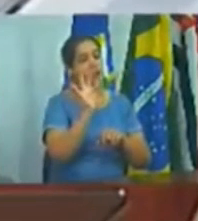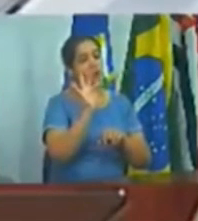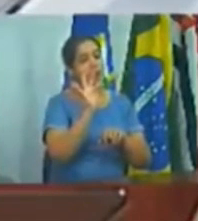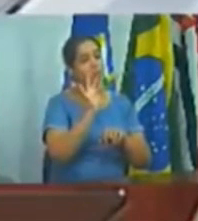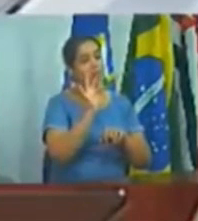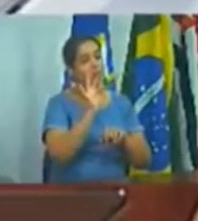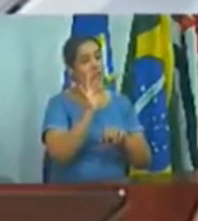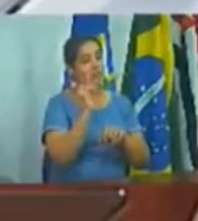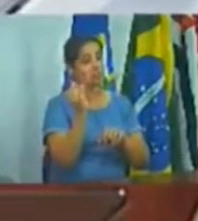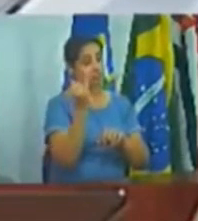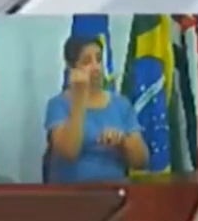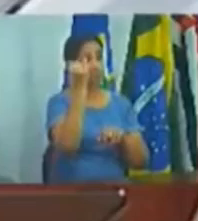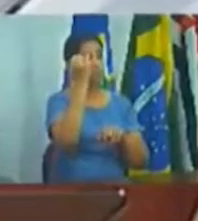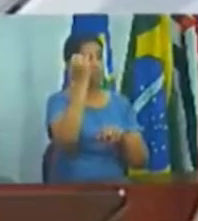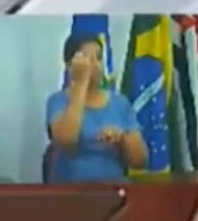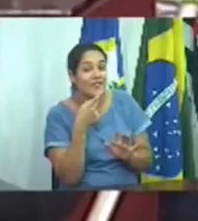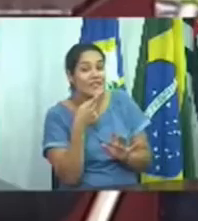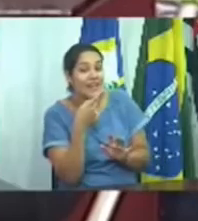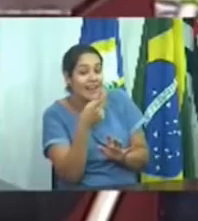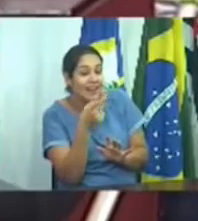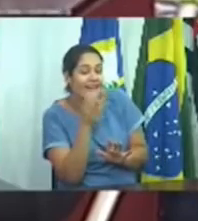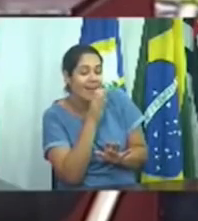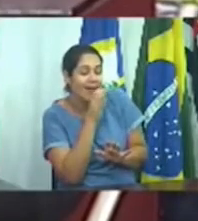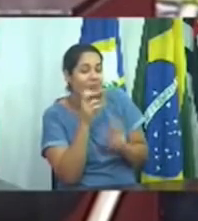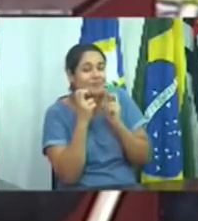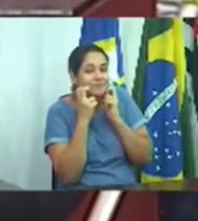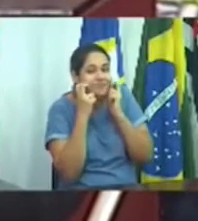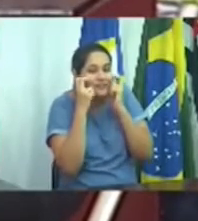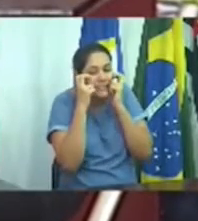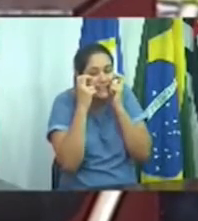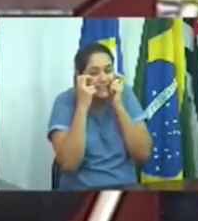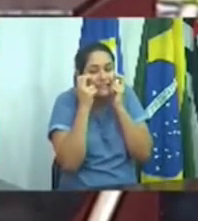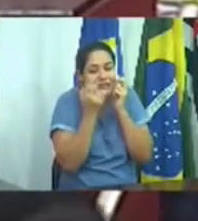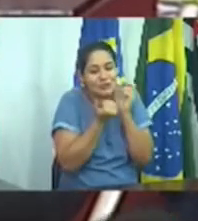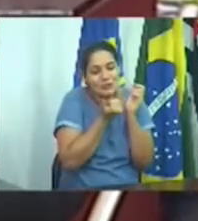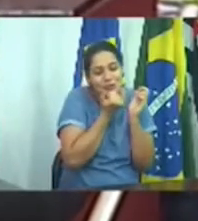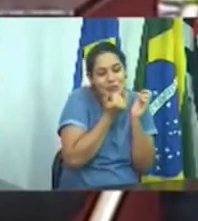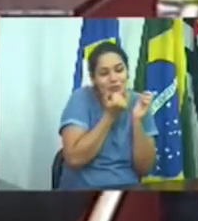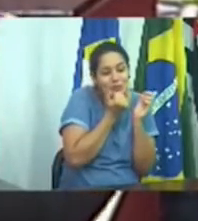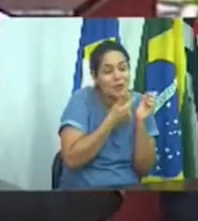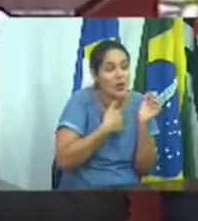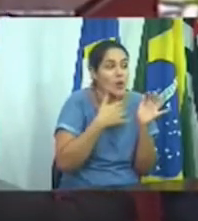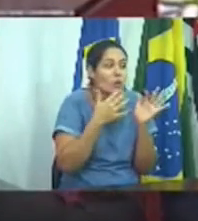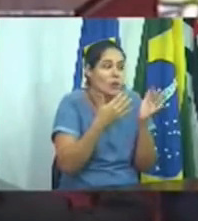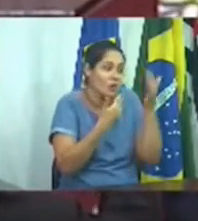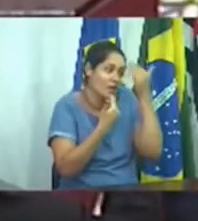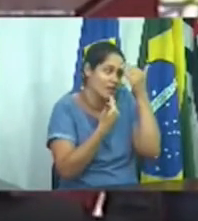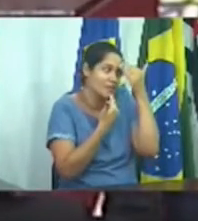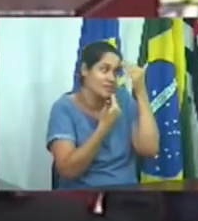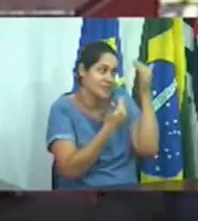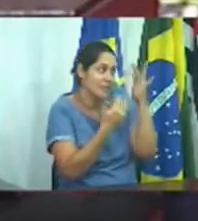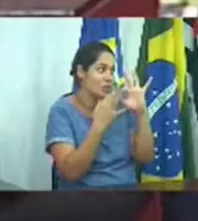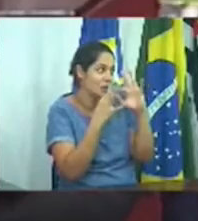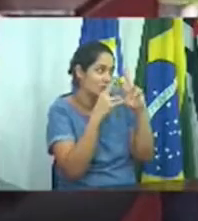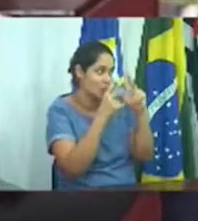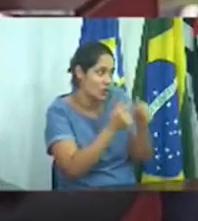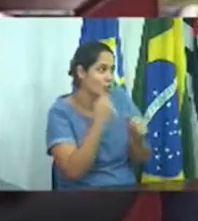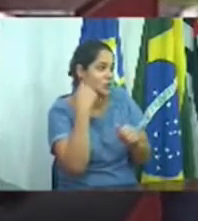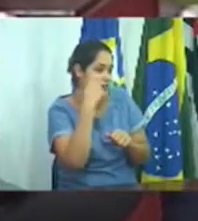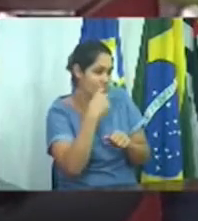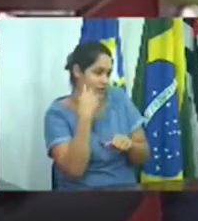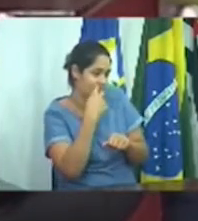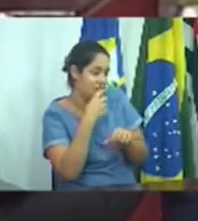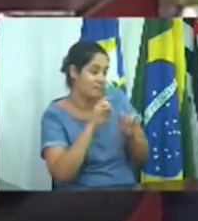e os melhores professores do mundo. Eu quero agradecer a todos os vereadores, em especial ao vereador